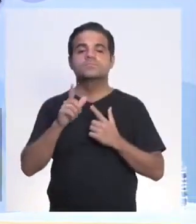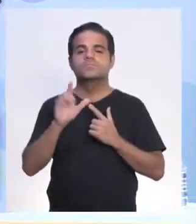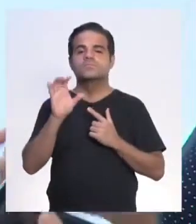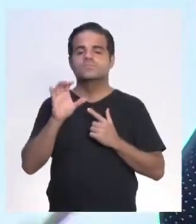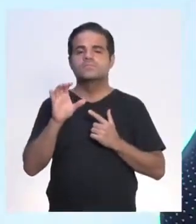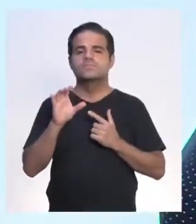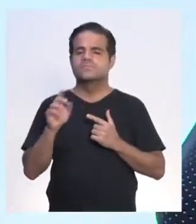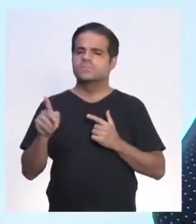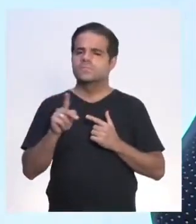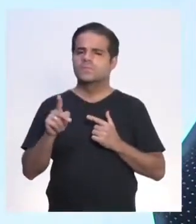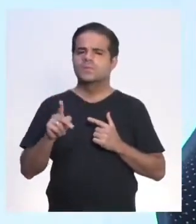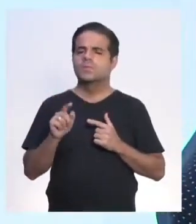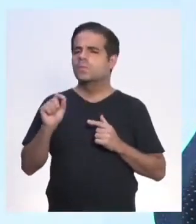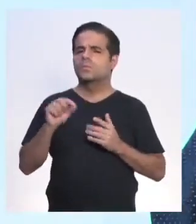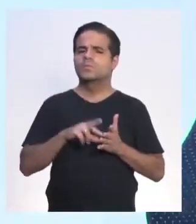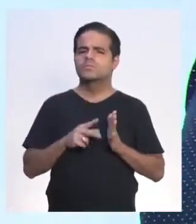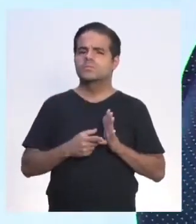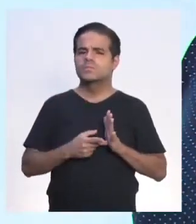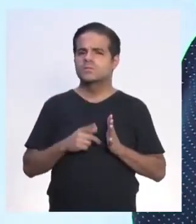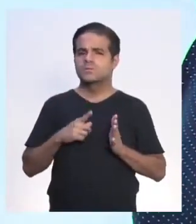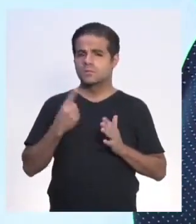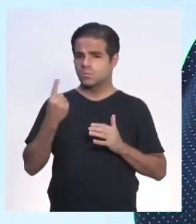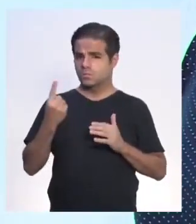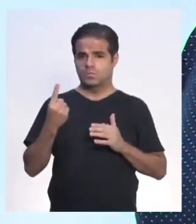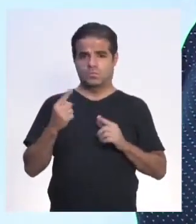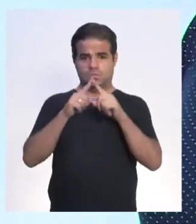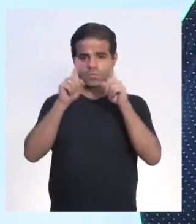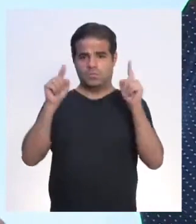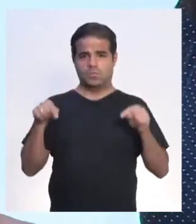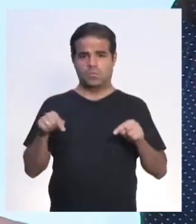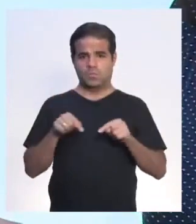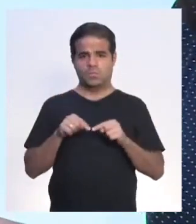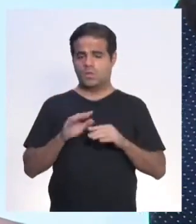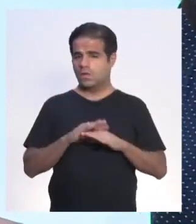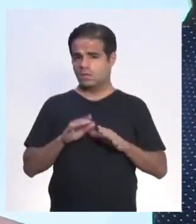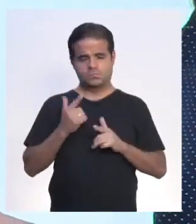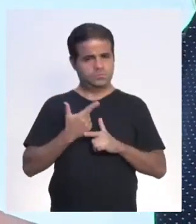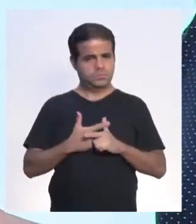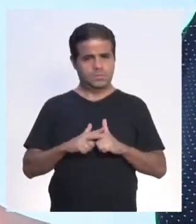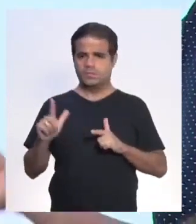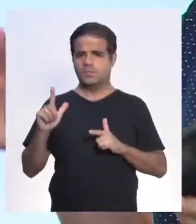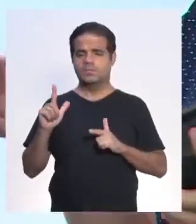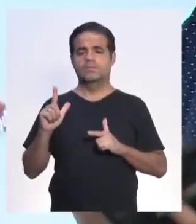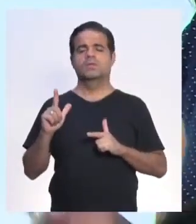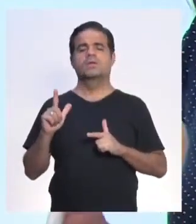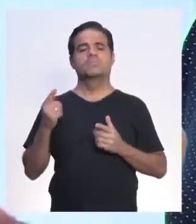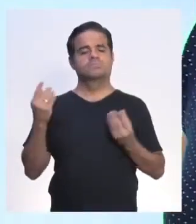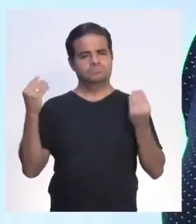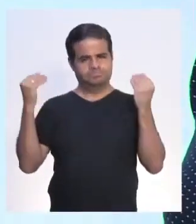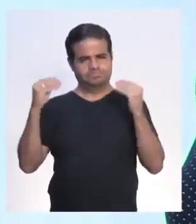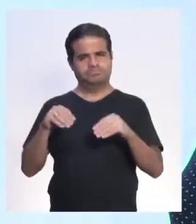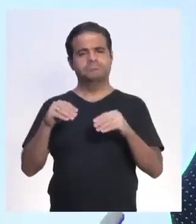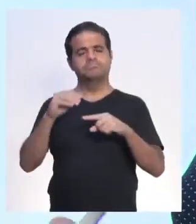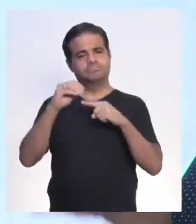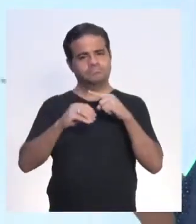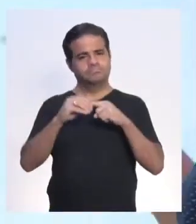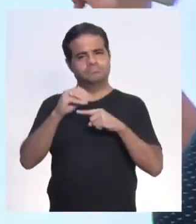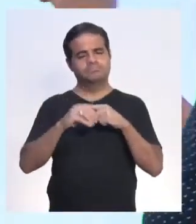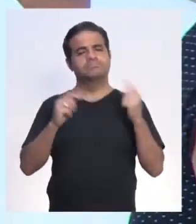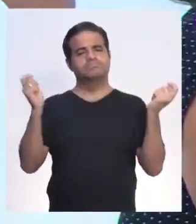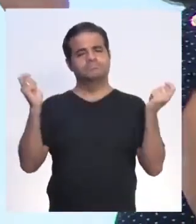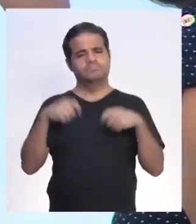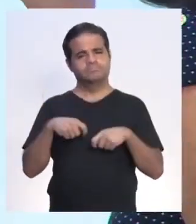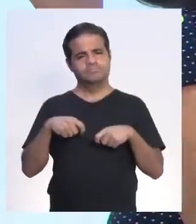fala, professora, o que é isso? Só tem um quadrado. Não tem problema, pessoal. Monte a fração do mesmo